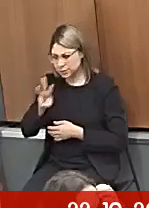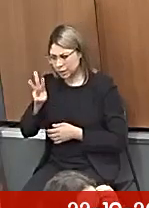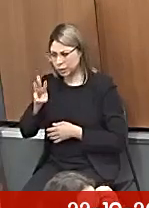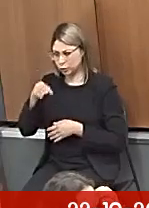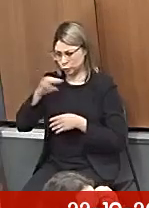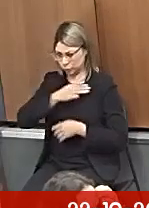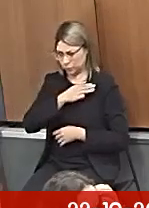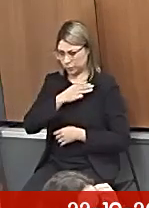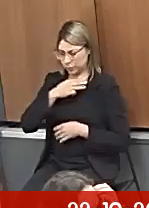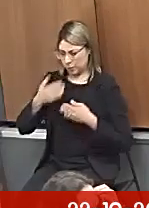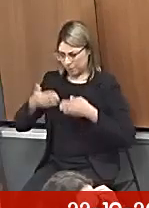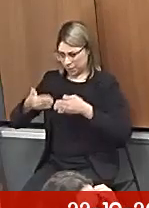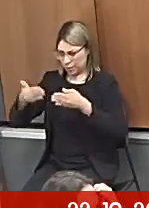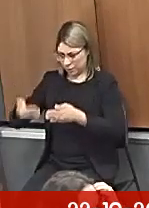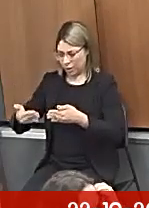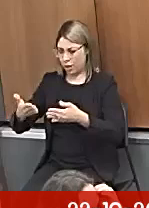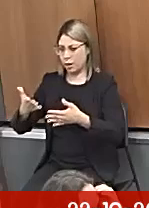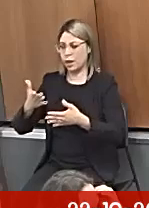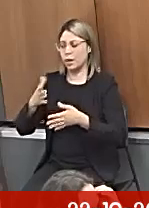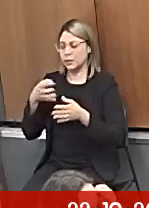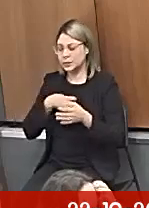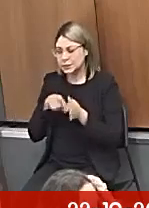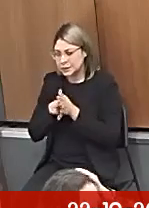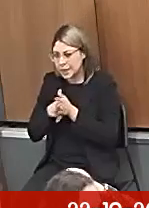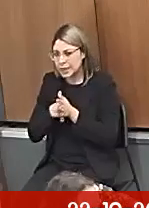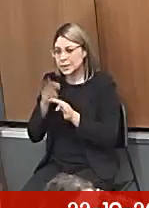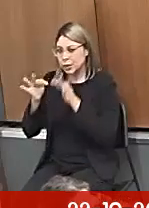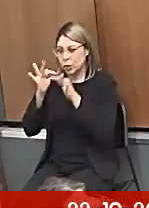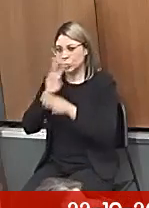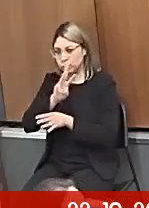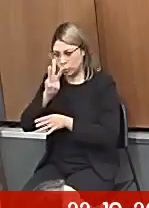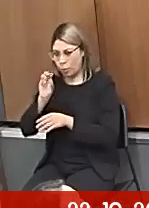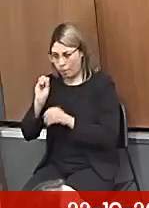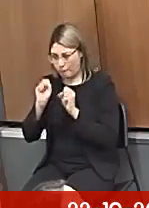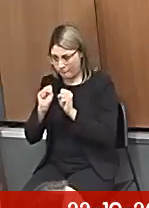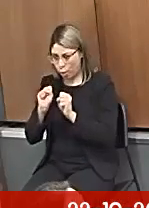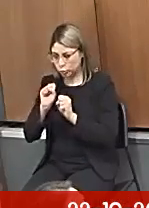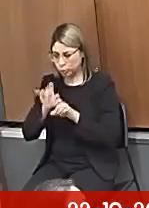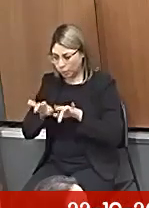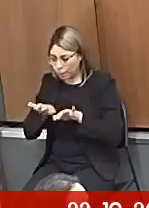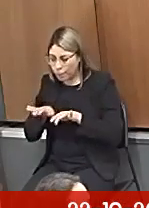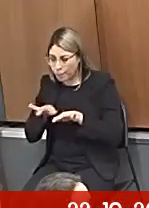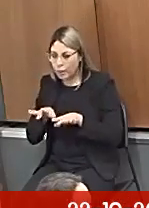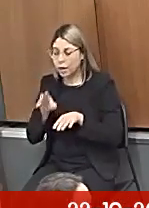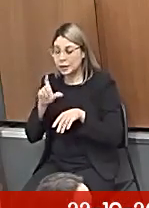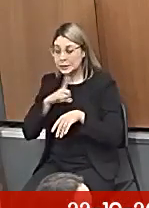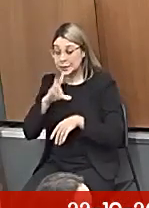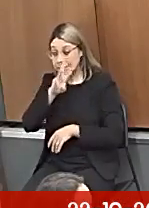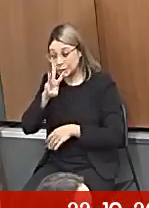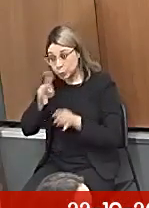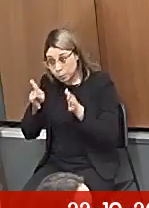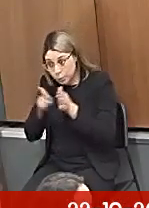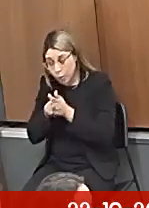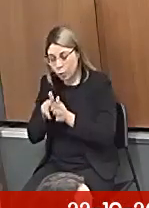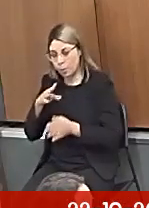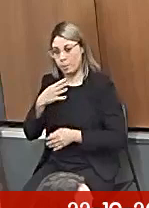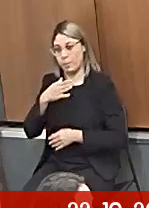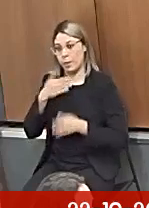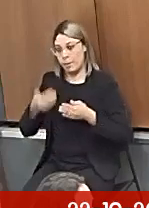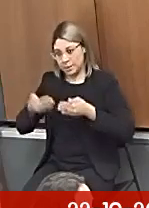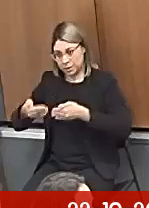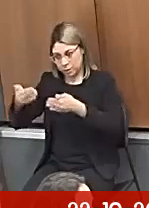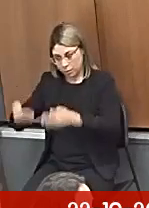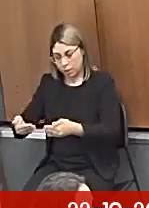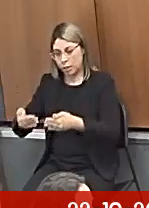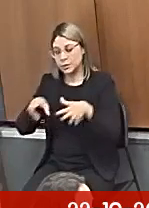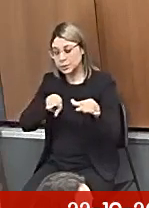Ministério, é só o pessoal digitar Ministério de Ciência e Tecnologia, vai ver lá o site do Ministério, a Semana